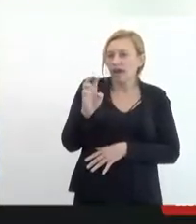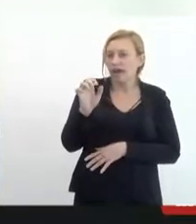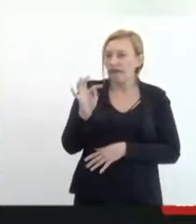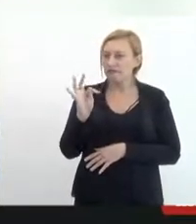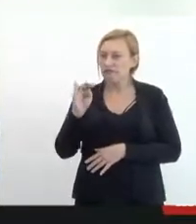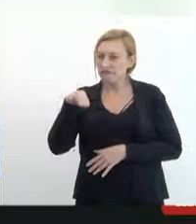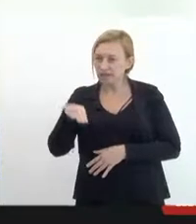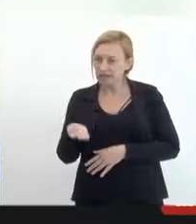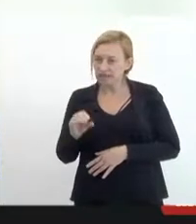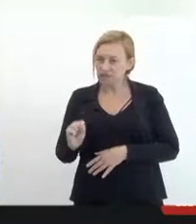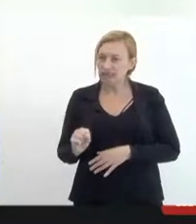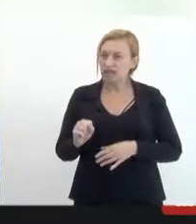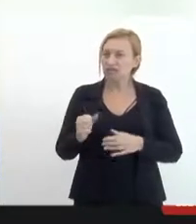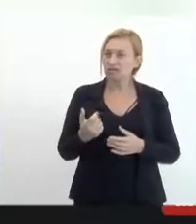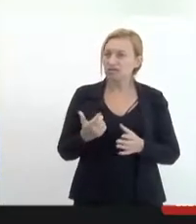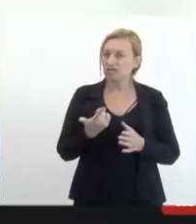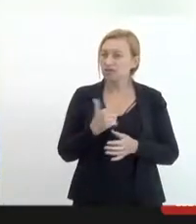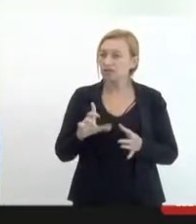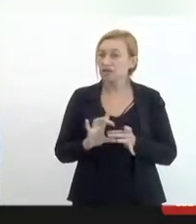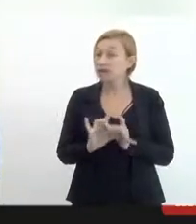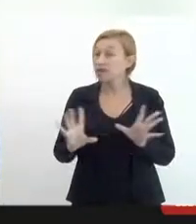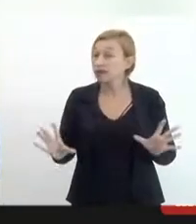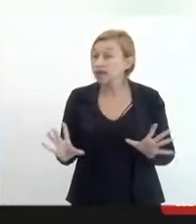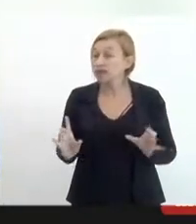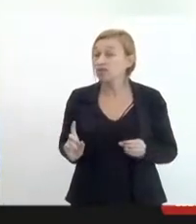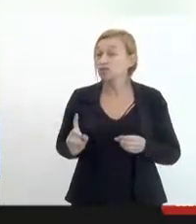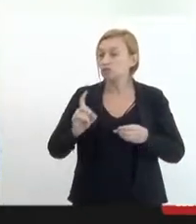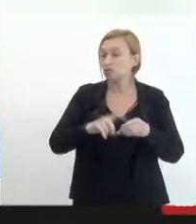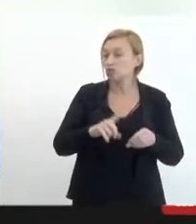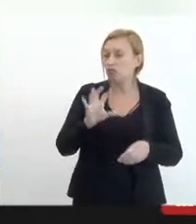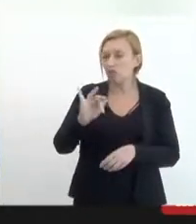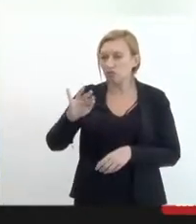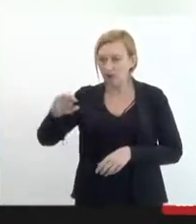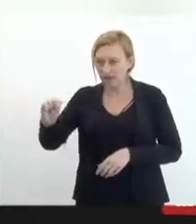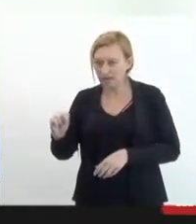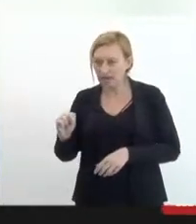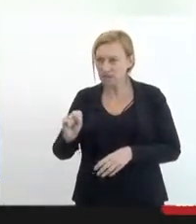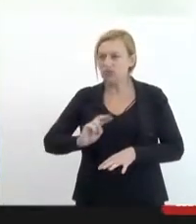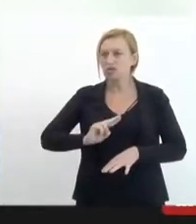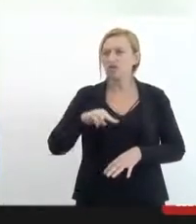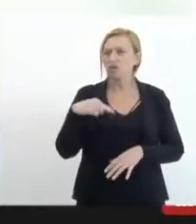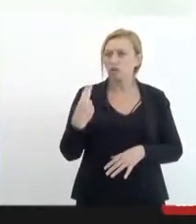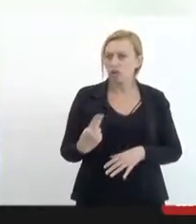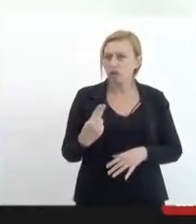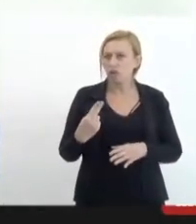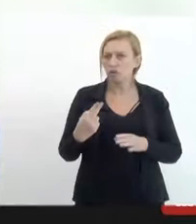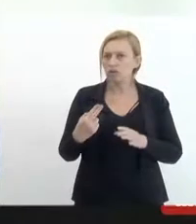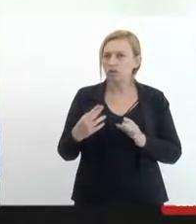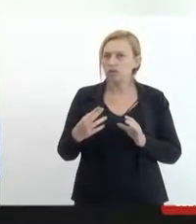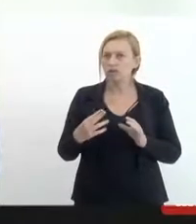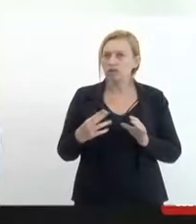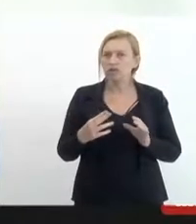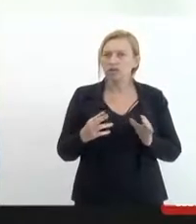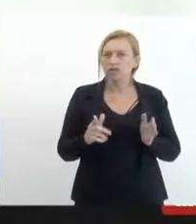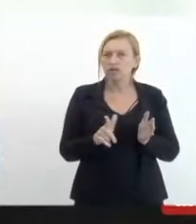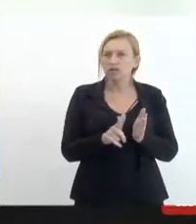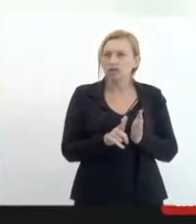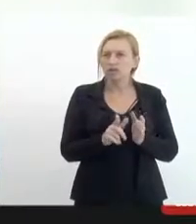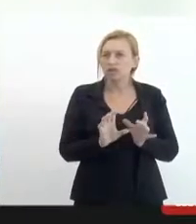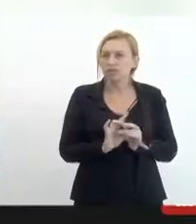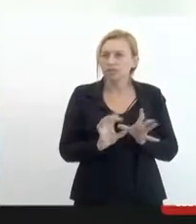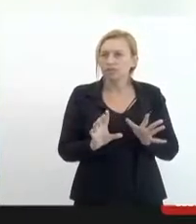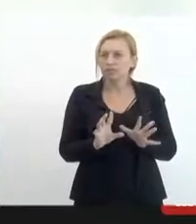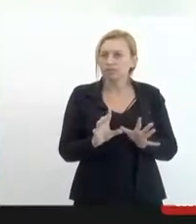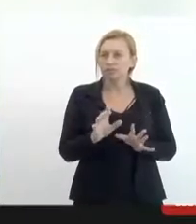sem autorização do, de convênio com o FAS, porque, em tese, está abrindo mão de receita e, por via